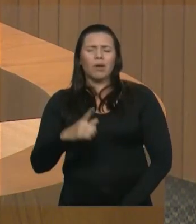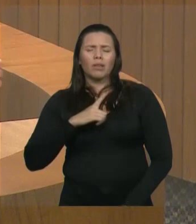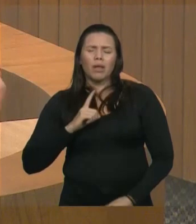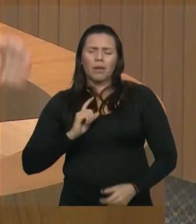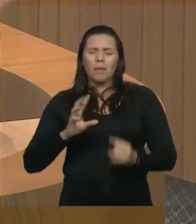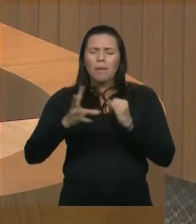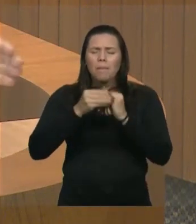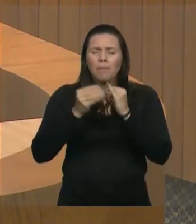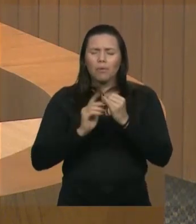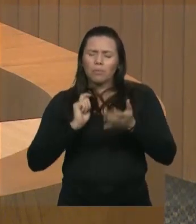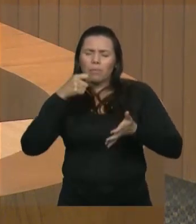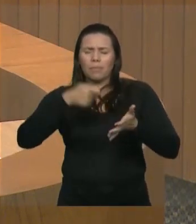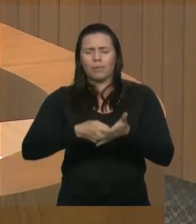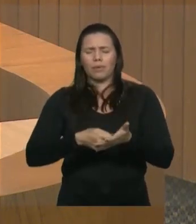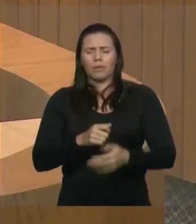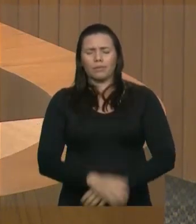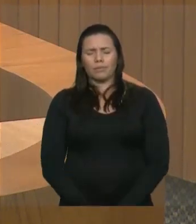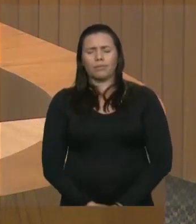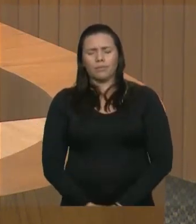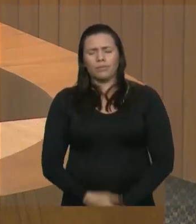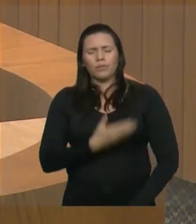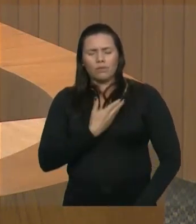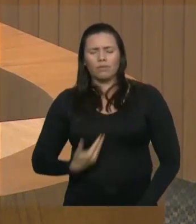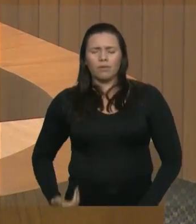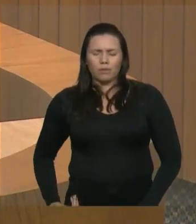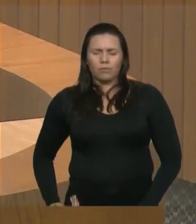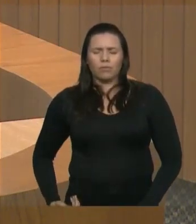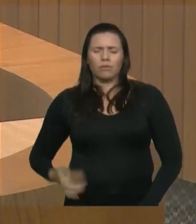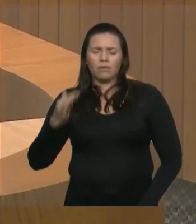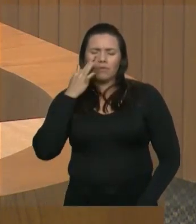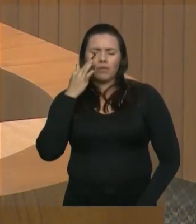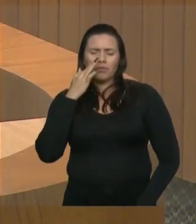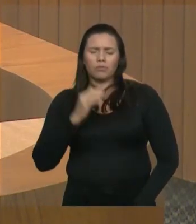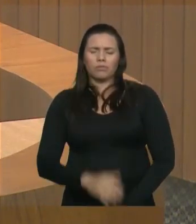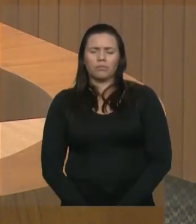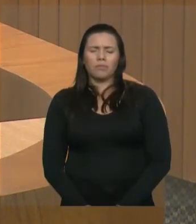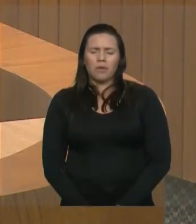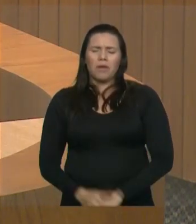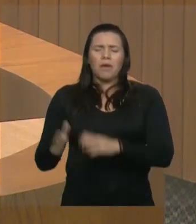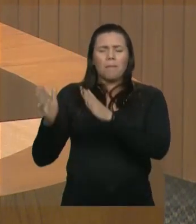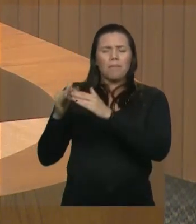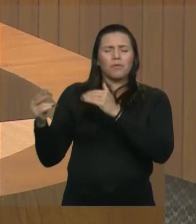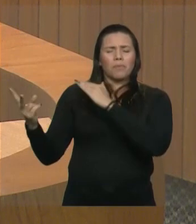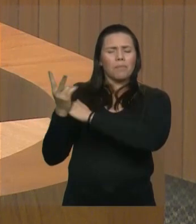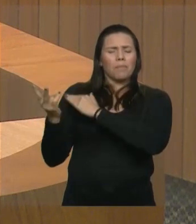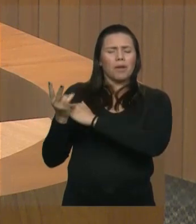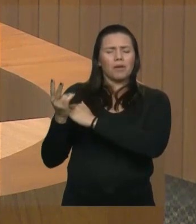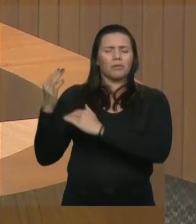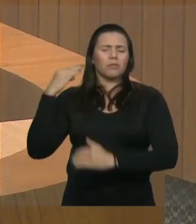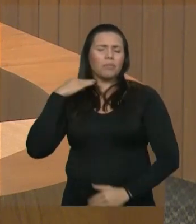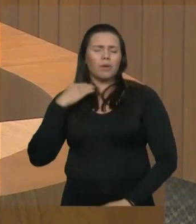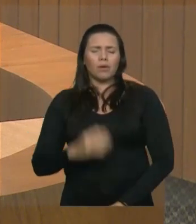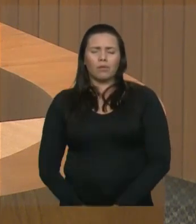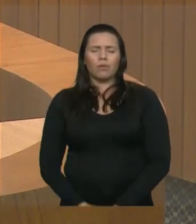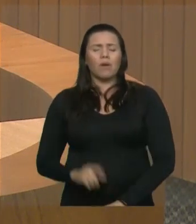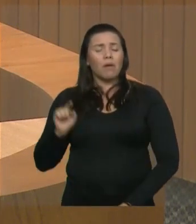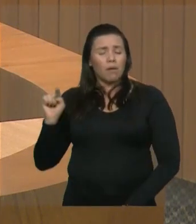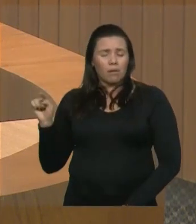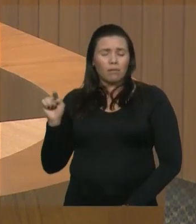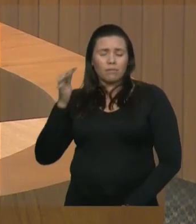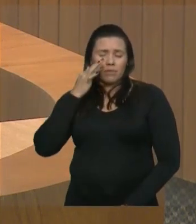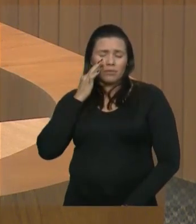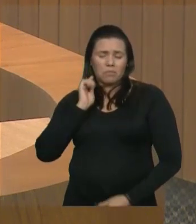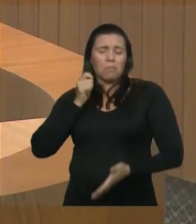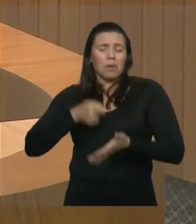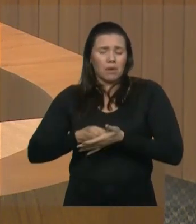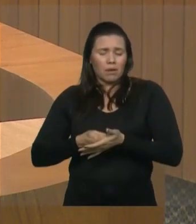governador Flávio Dino endividou o Estado. E quem vai pagar não é Flávio Dino, que come caviar, que come lagosta, que